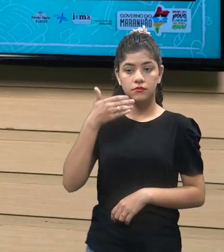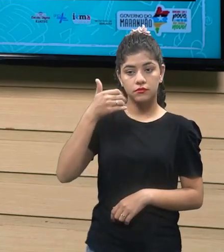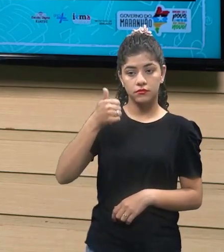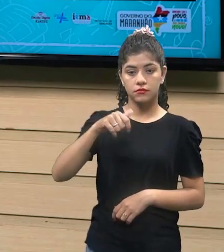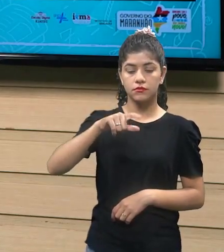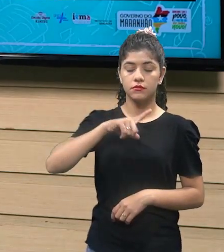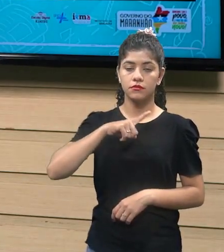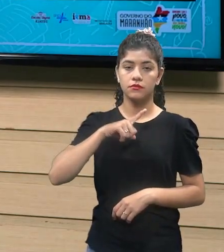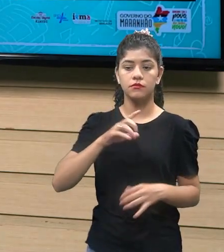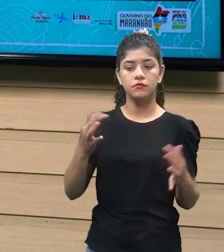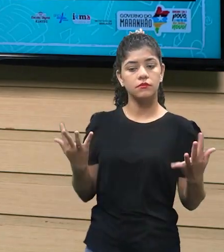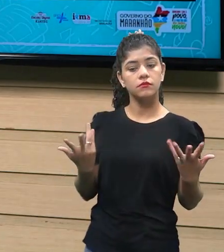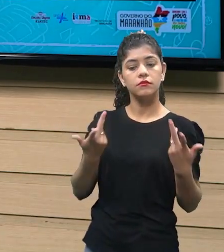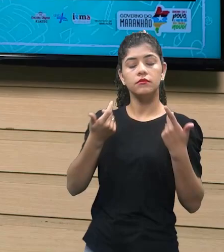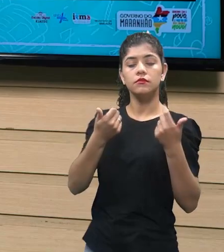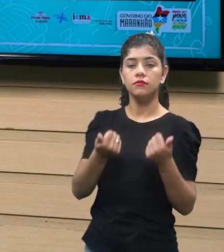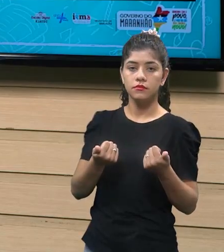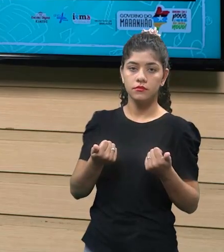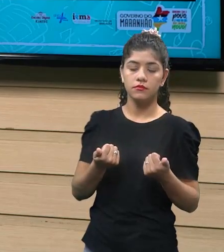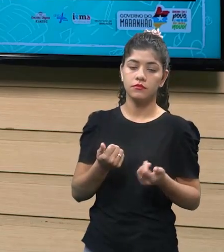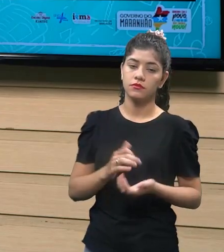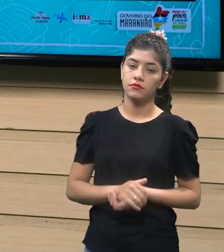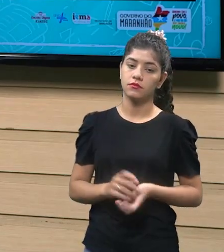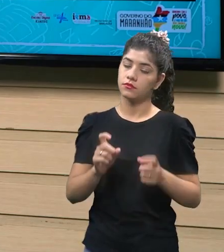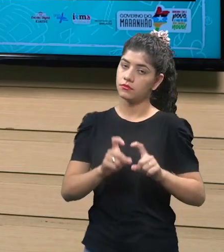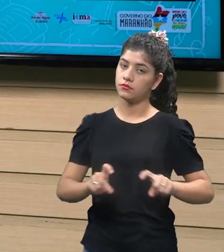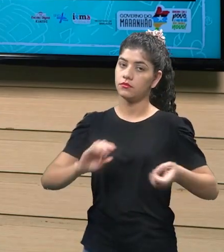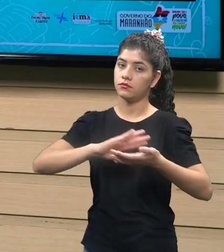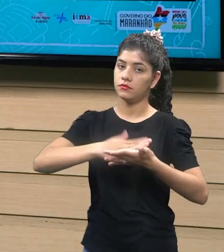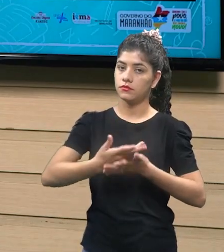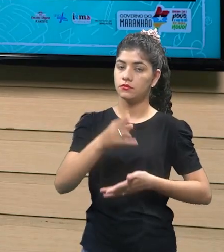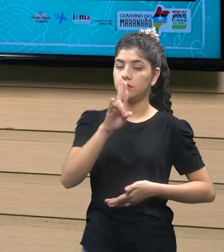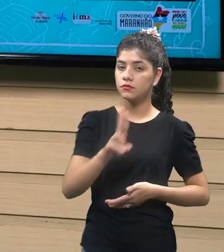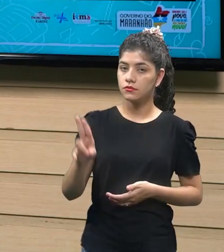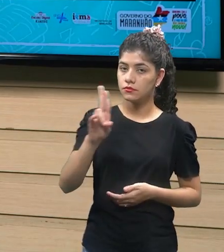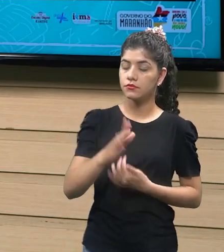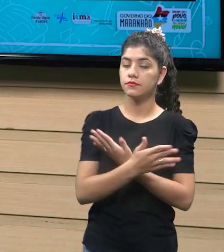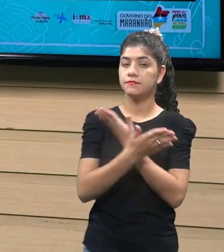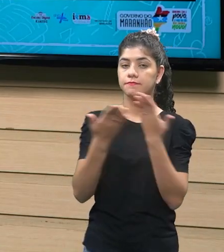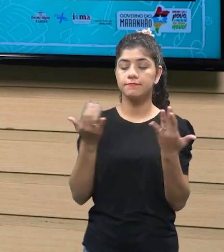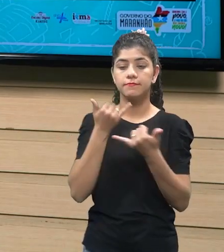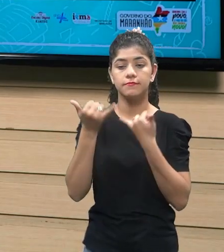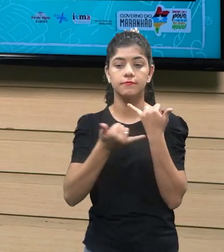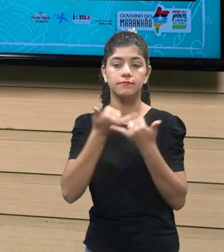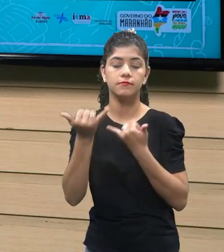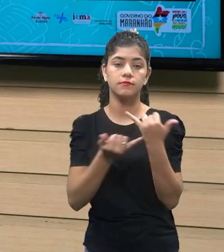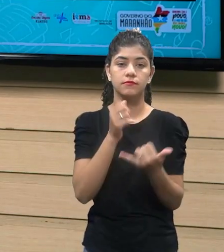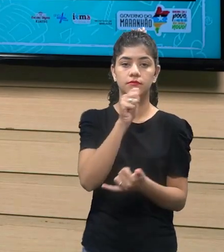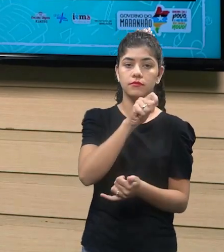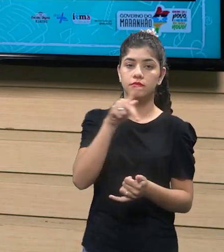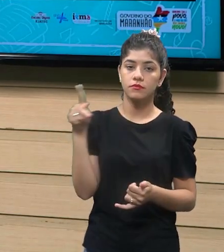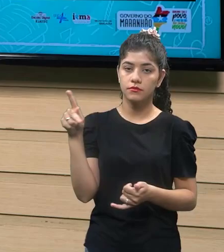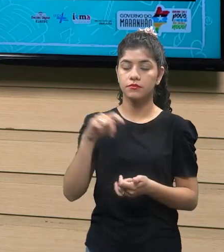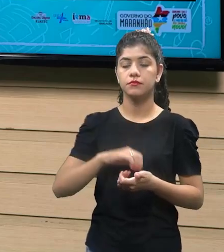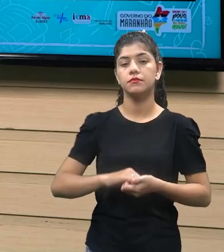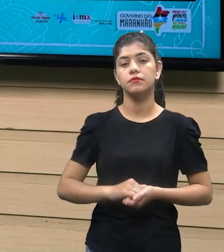é o software que você esteja utilizando, seja de um jogo, seja de um app,